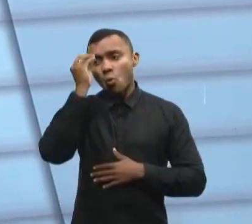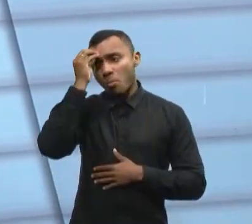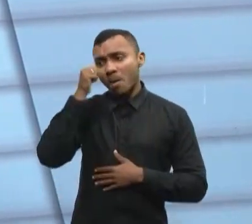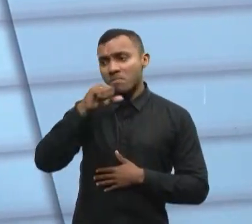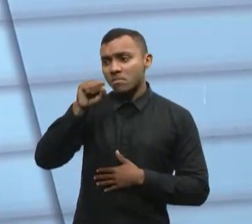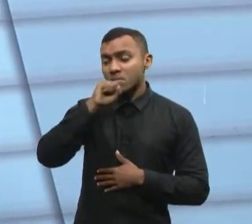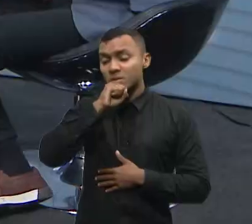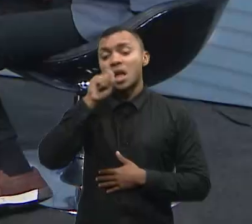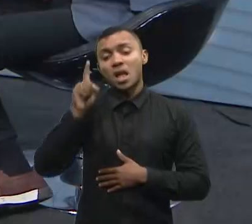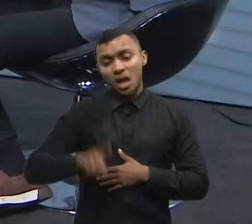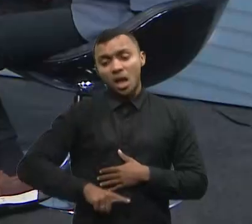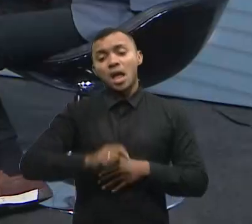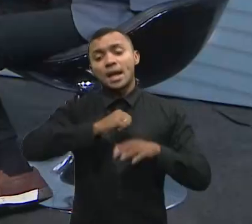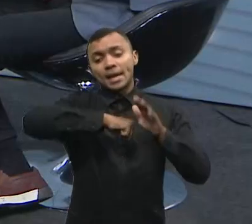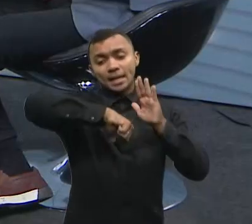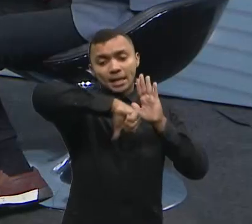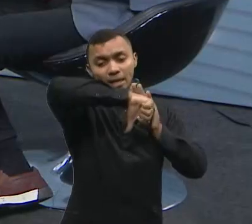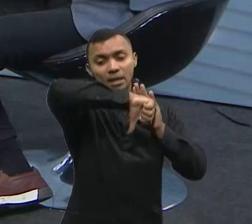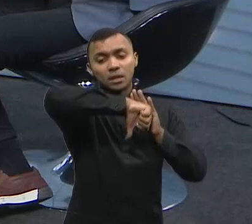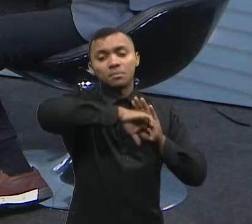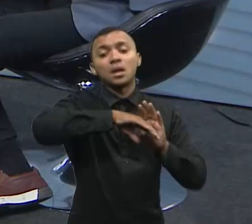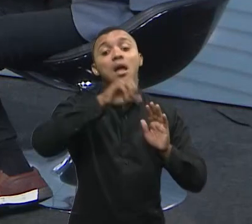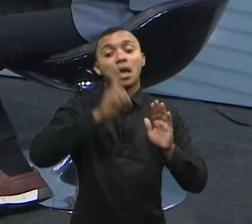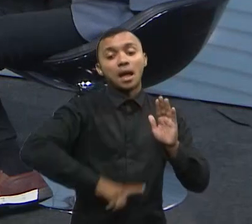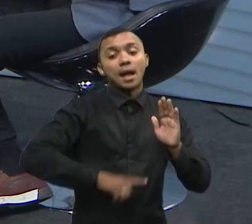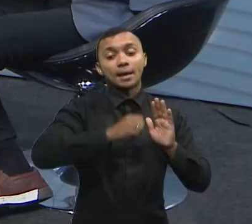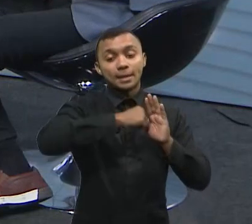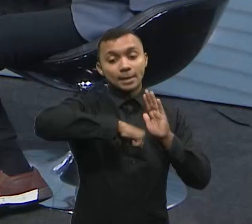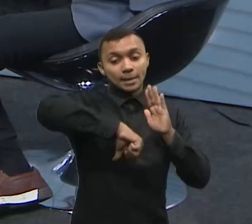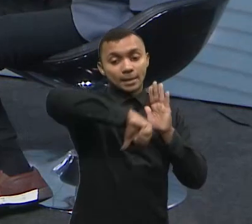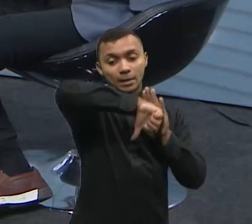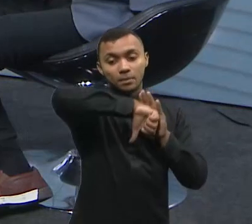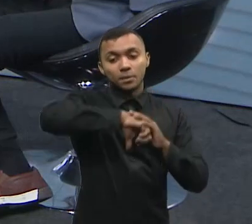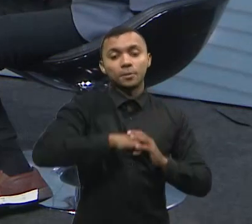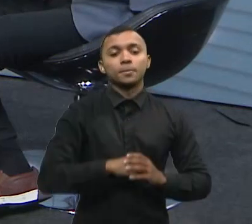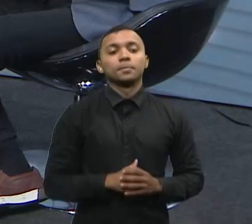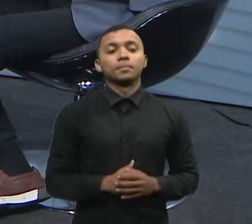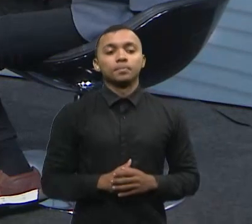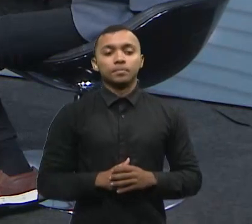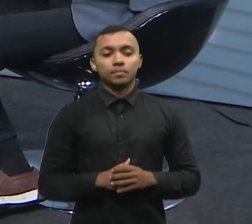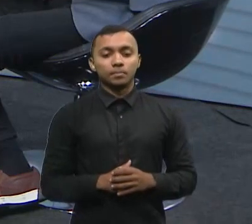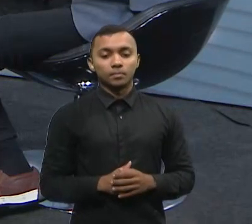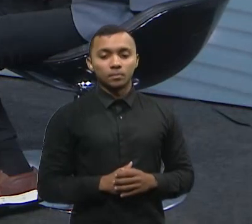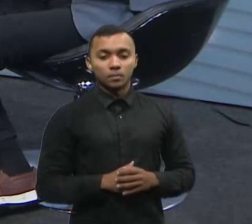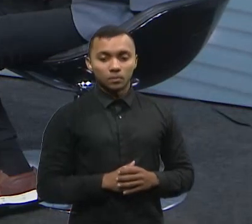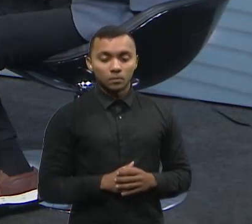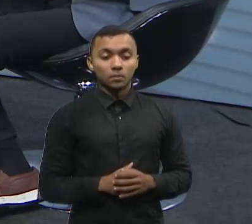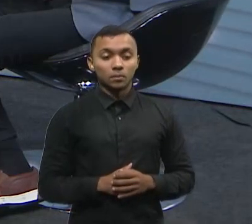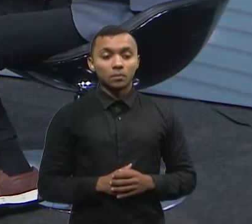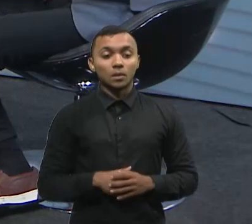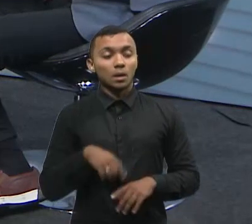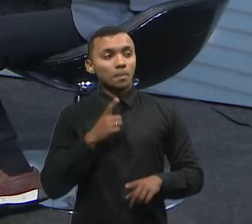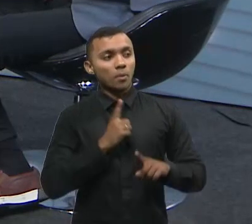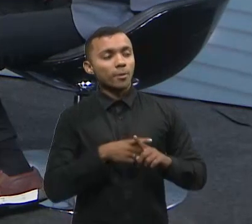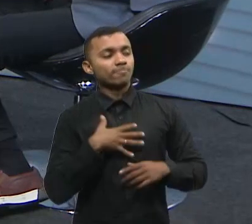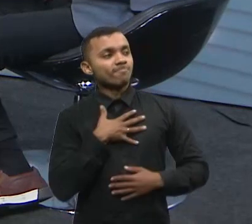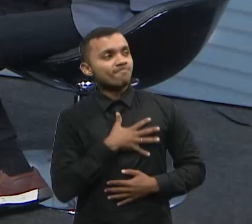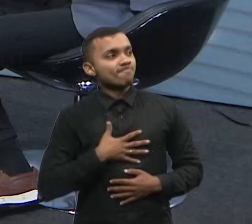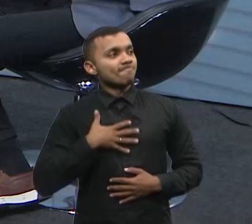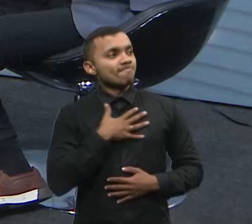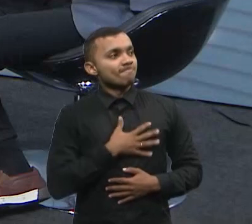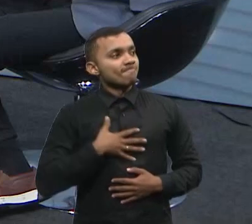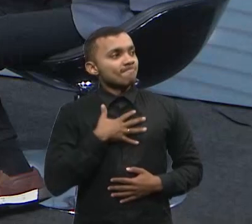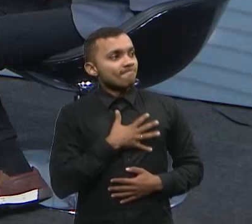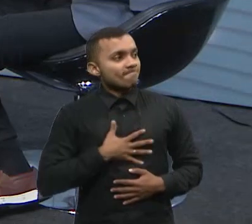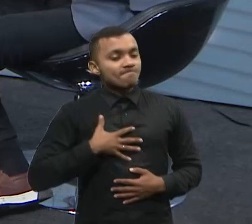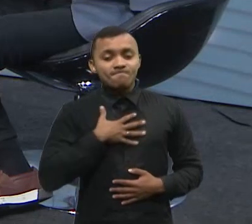desse a causa de um transtorno neurobiológico. Mas o que se via? Porque a nossa afeição, muitas vezes, ela demanda de